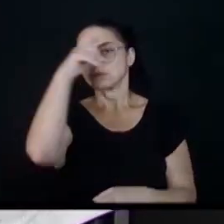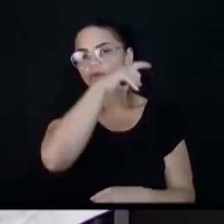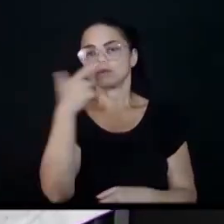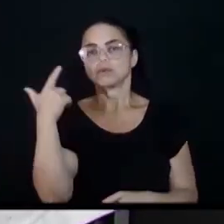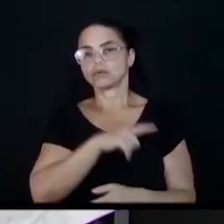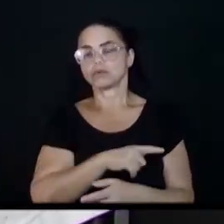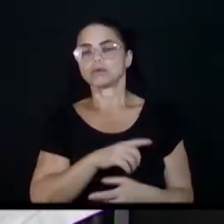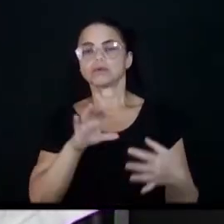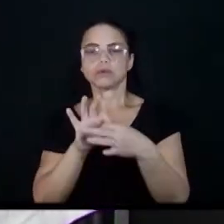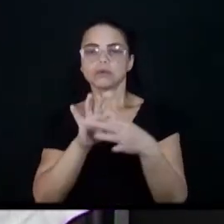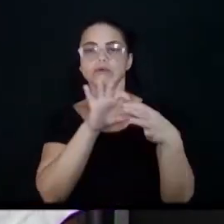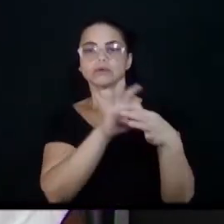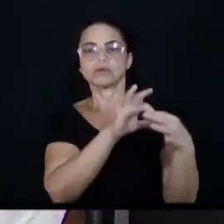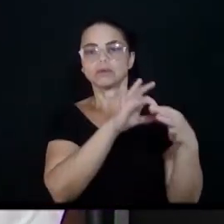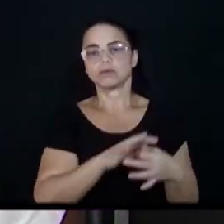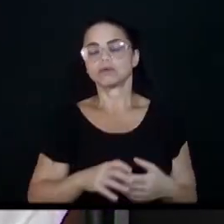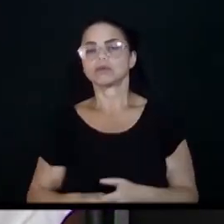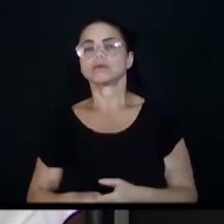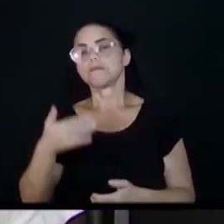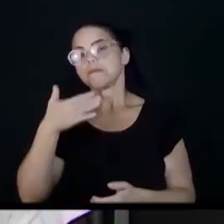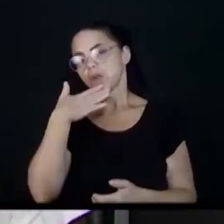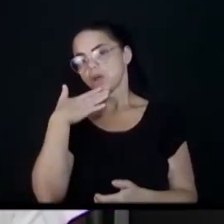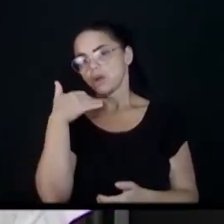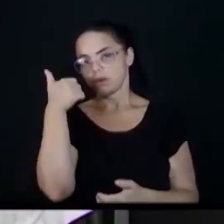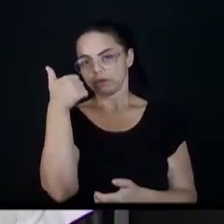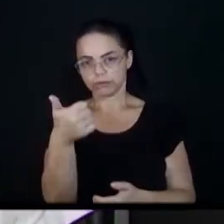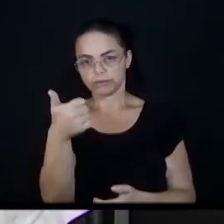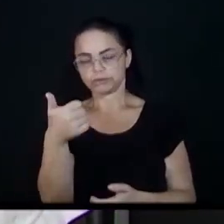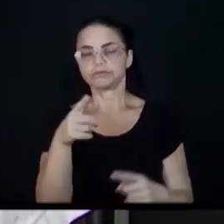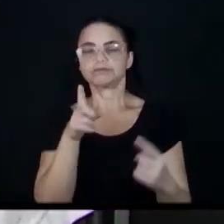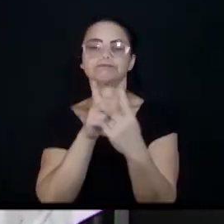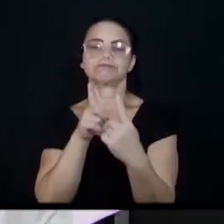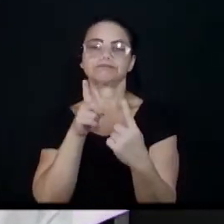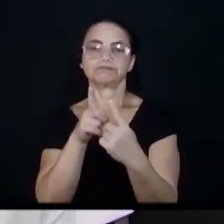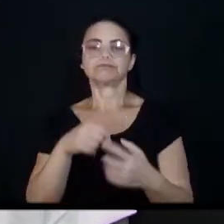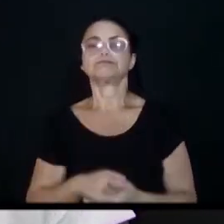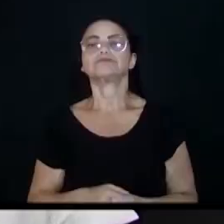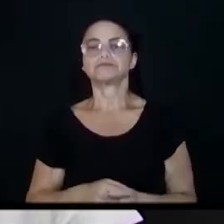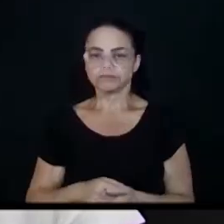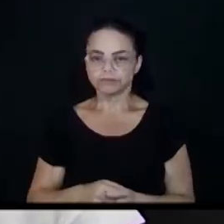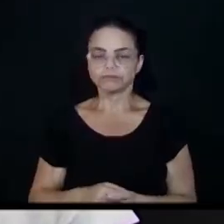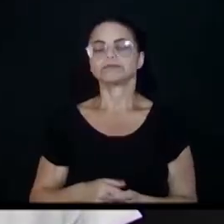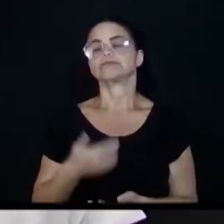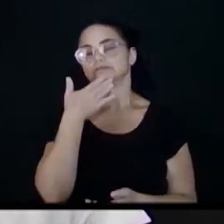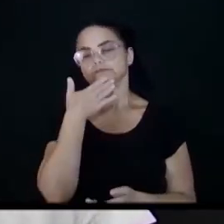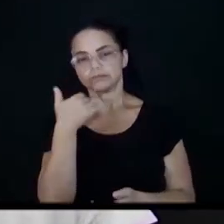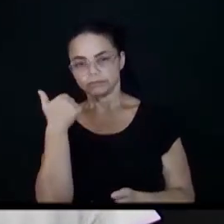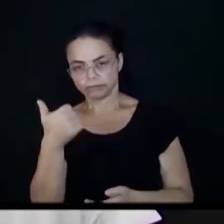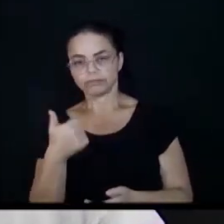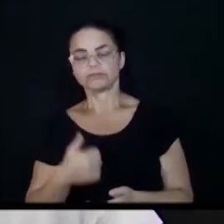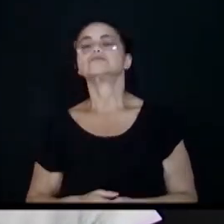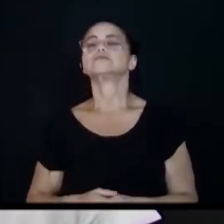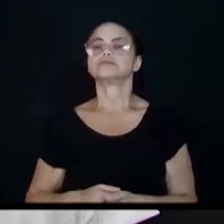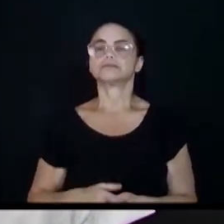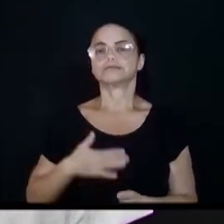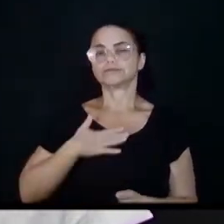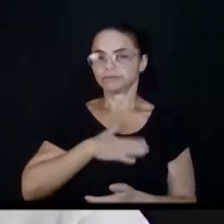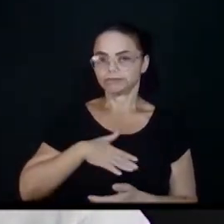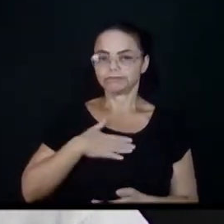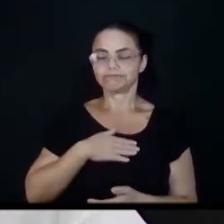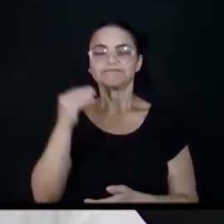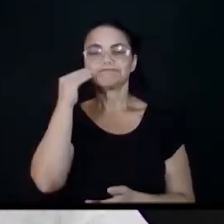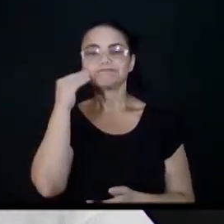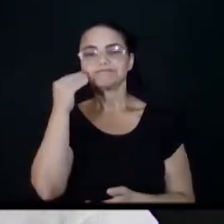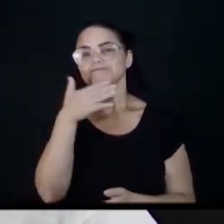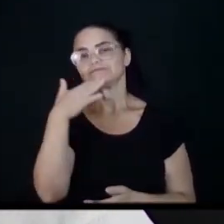para viabilizar esse atendimento assim, melhor, né? Que a gente tenta fazer o melhor, mas a gente queria fazer